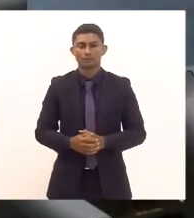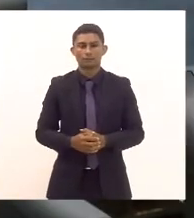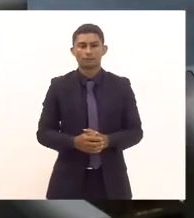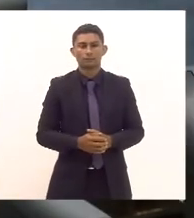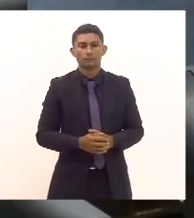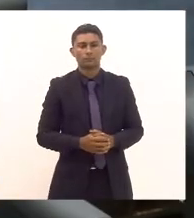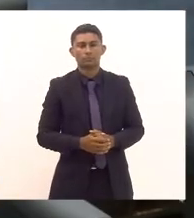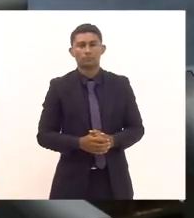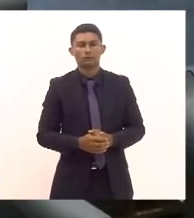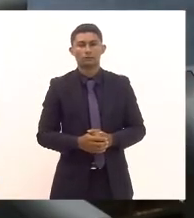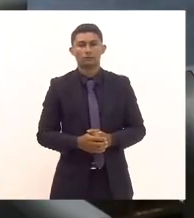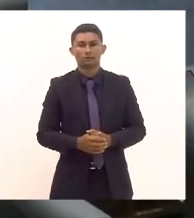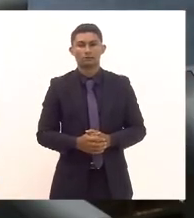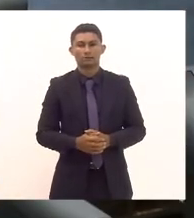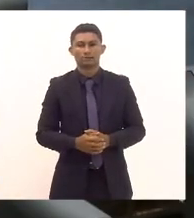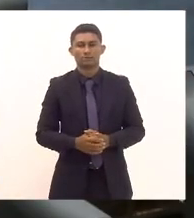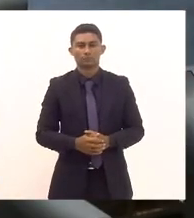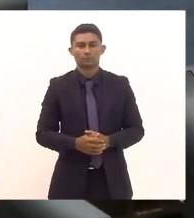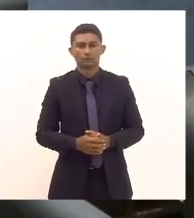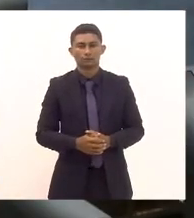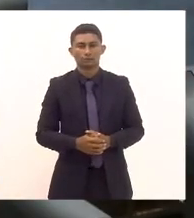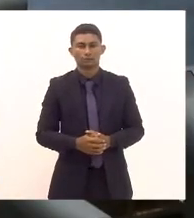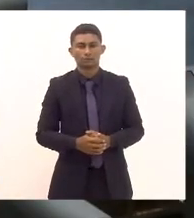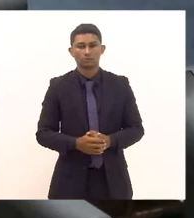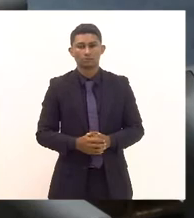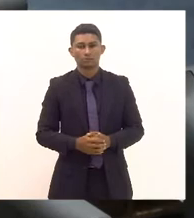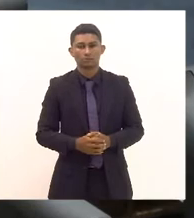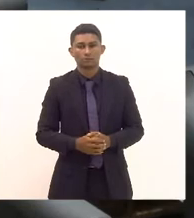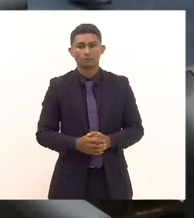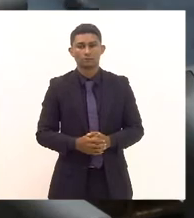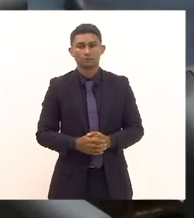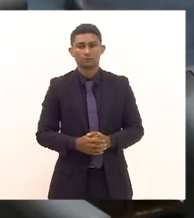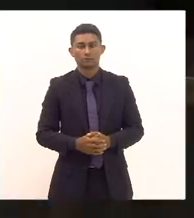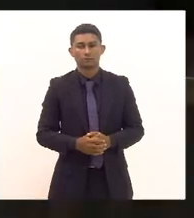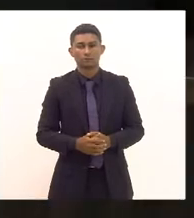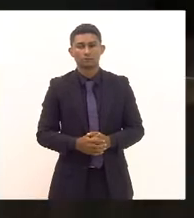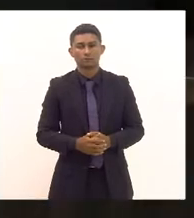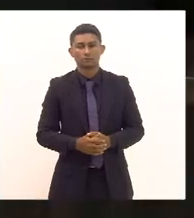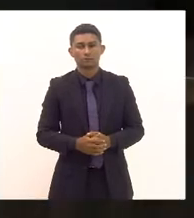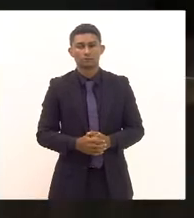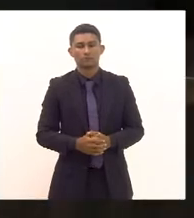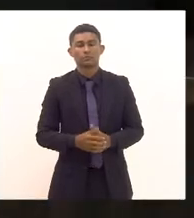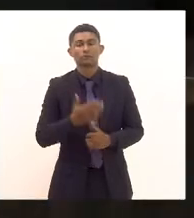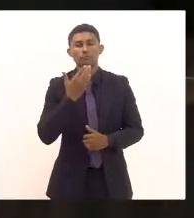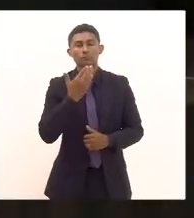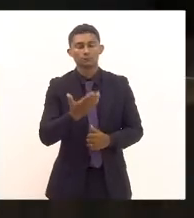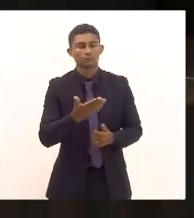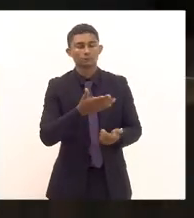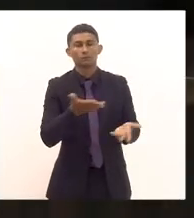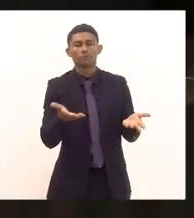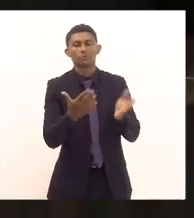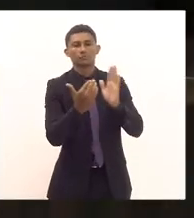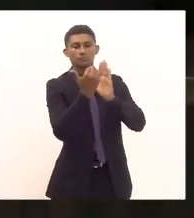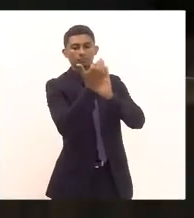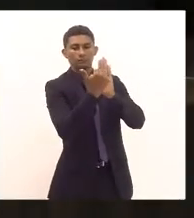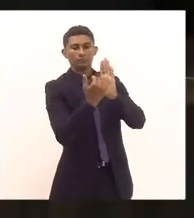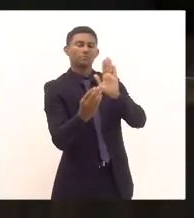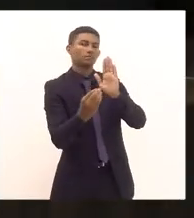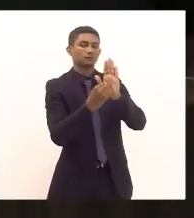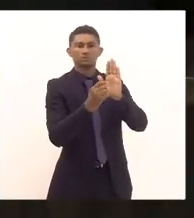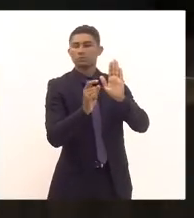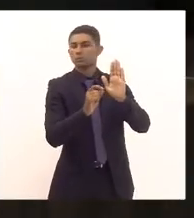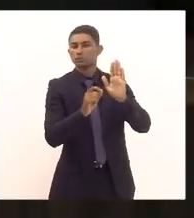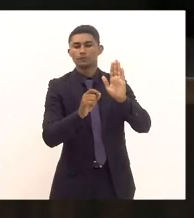E aí e a sobremesa requerimento é que a inclusão na ordem do dia